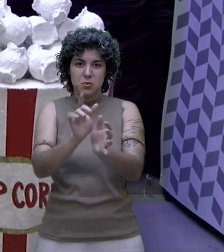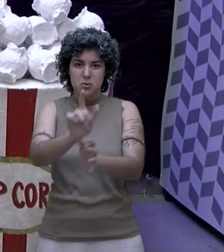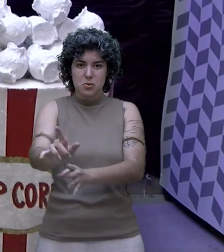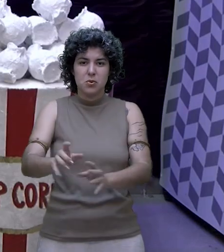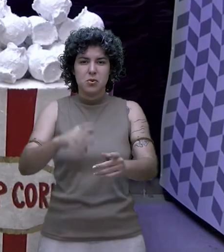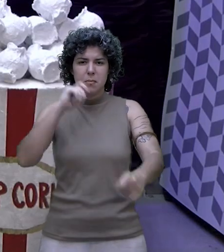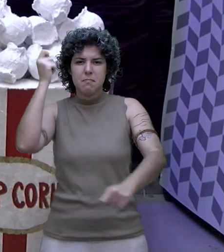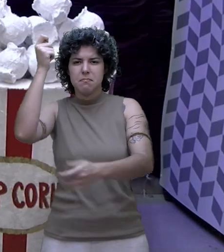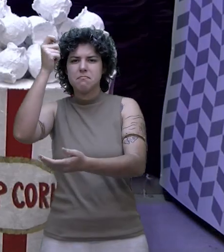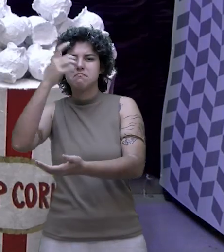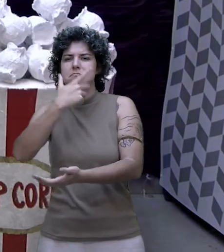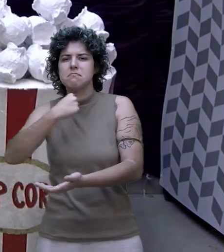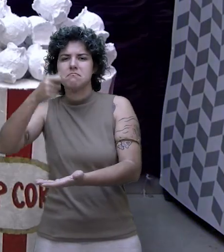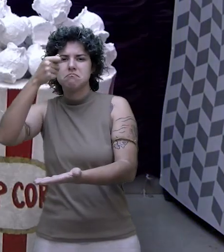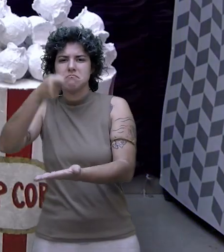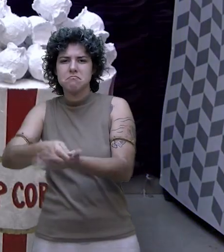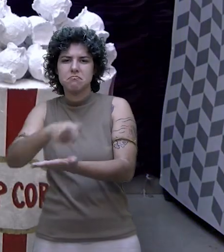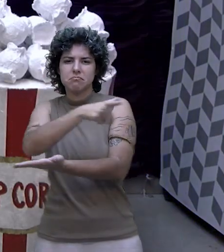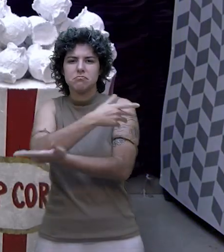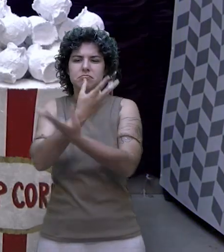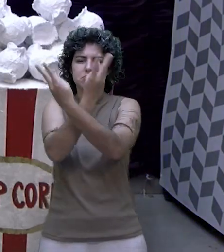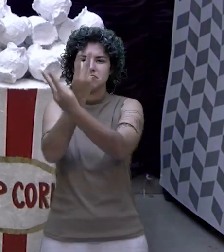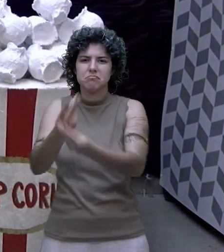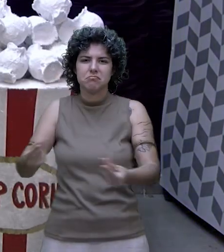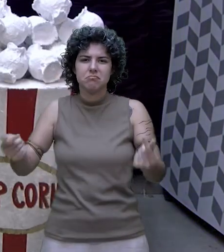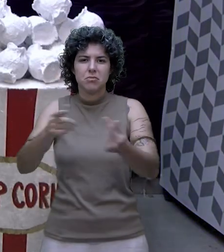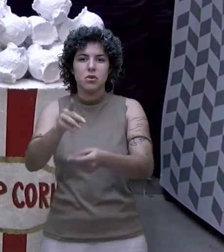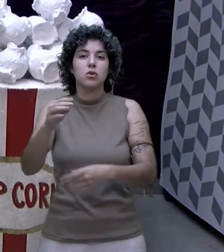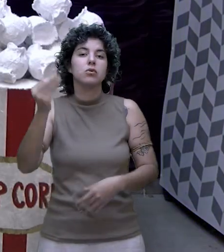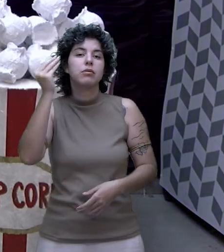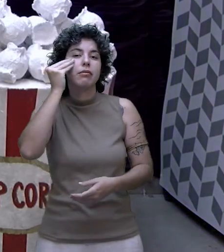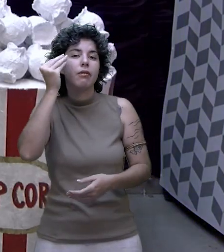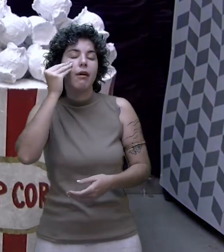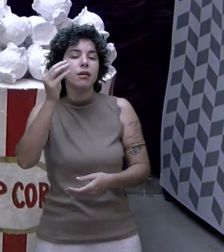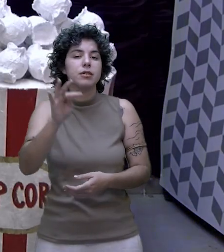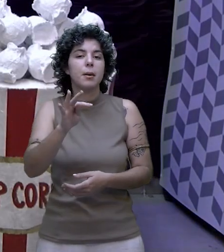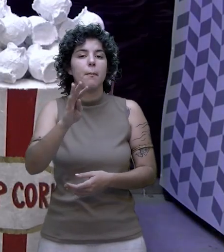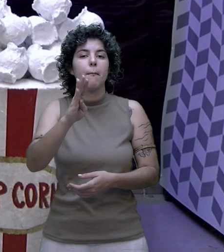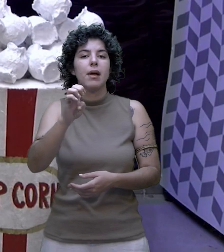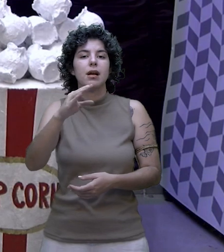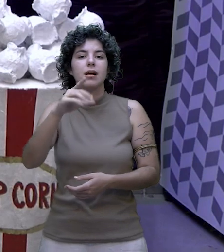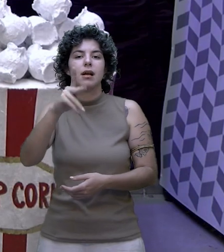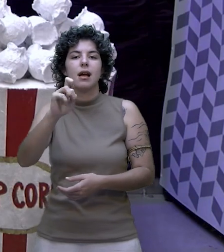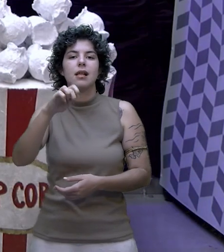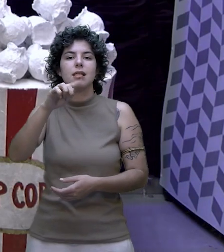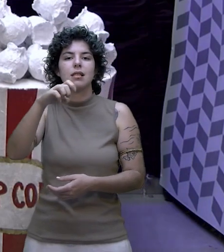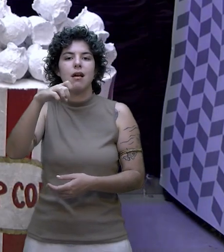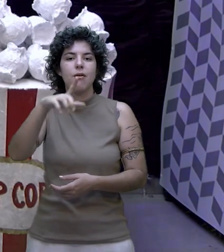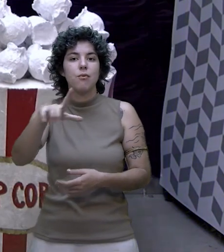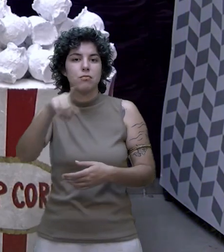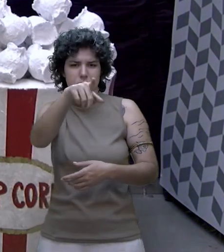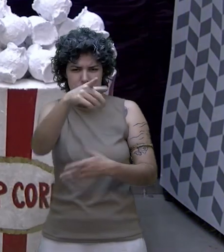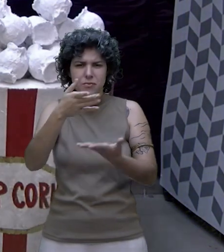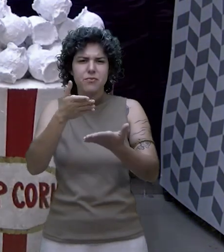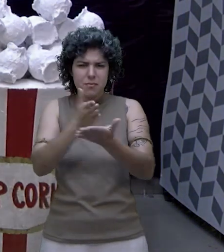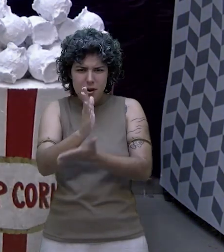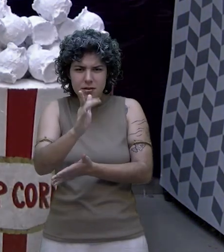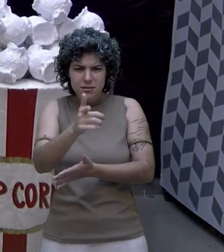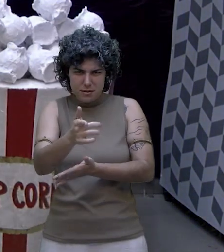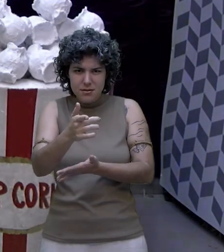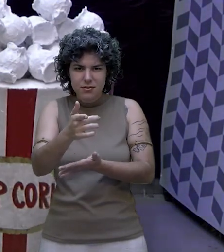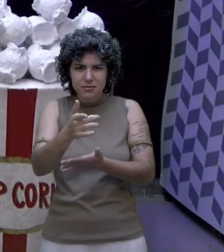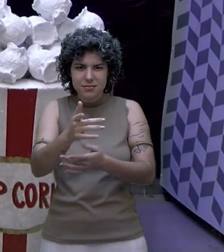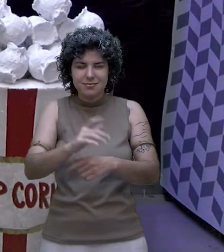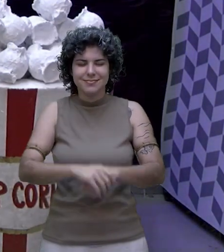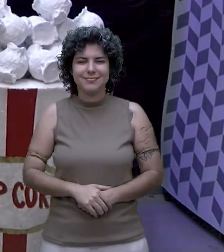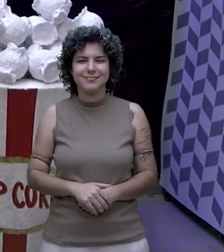nossa matéria de capa. E o teste de Bechdel? Será que seu filme favorito passa? É o que você vai saber no Lugar de Mulher é no